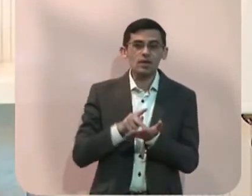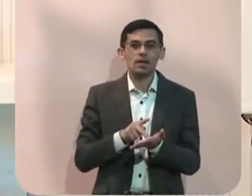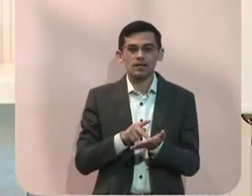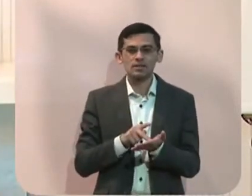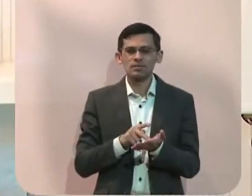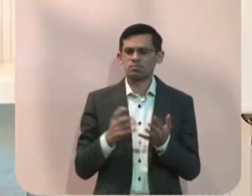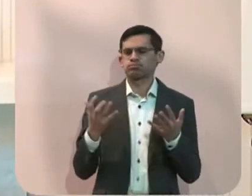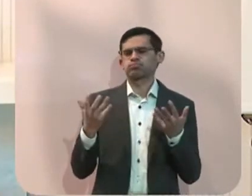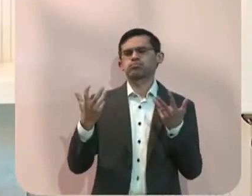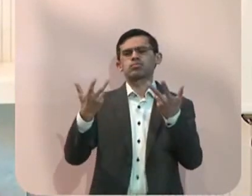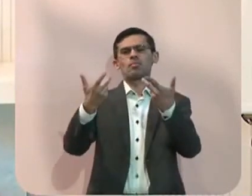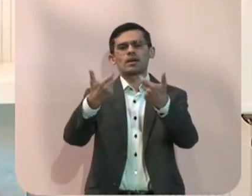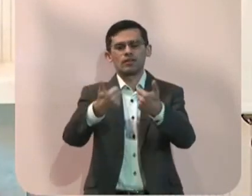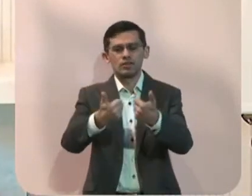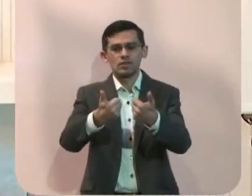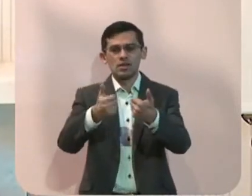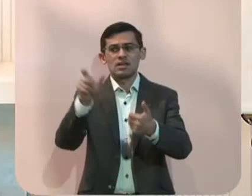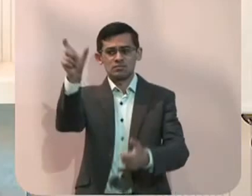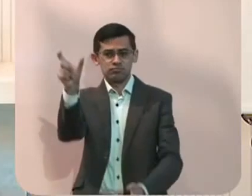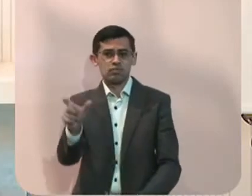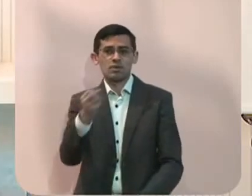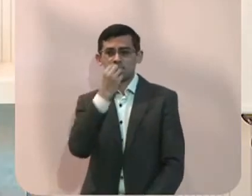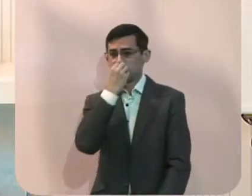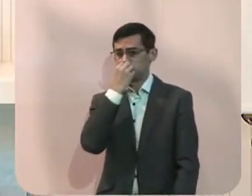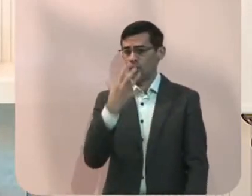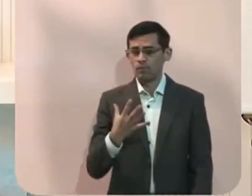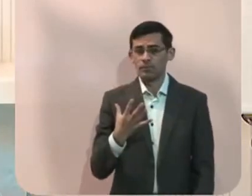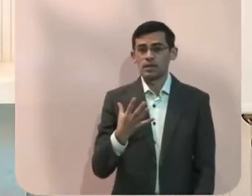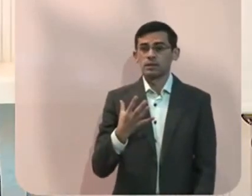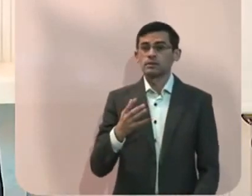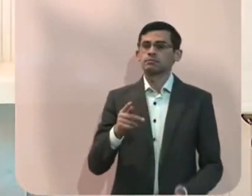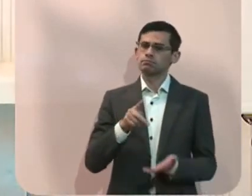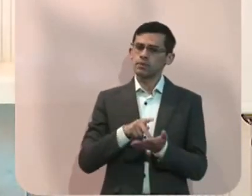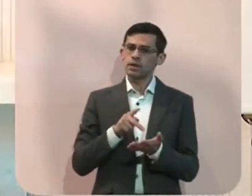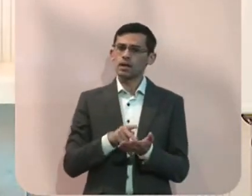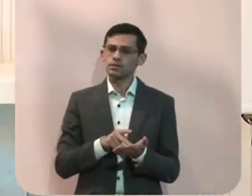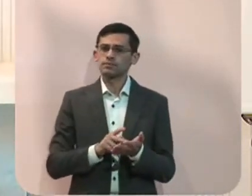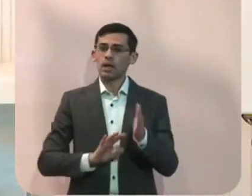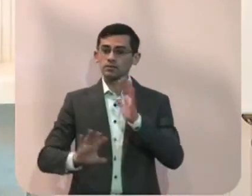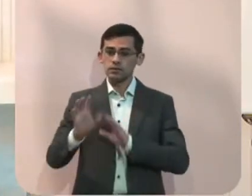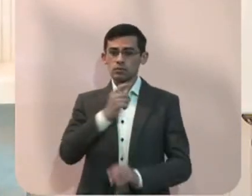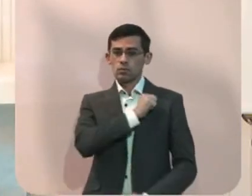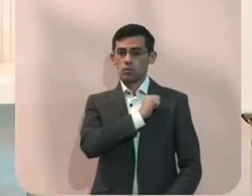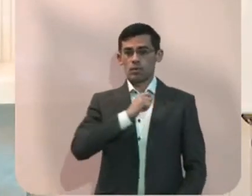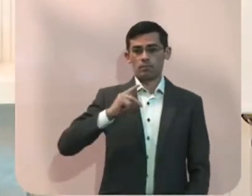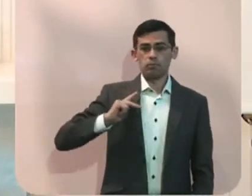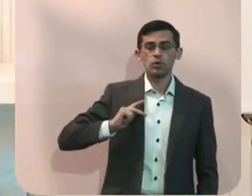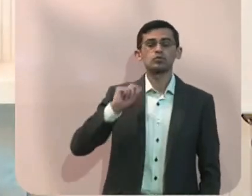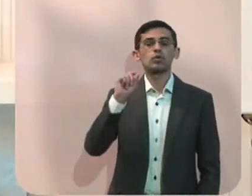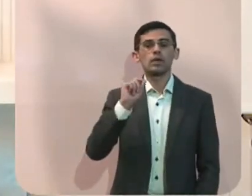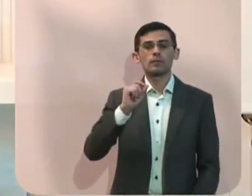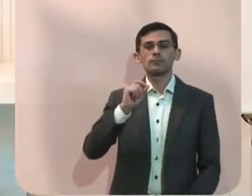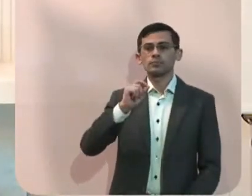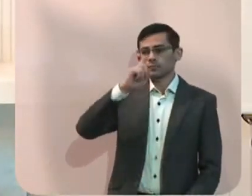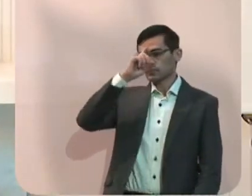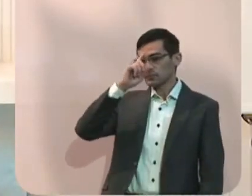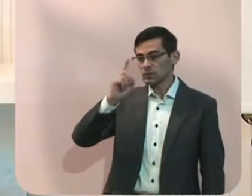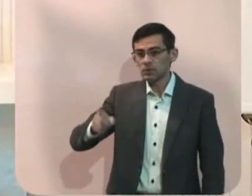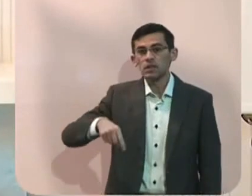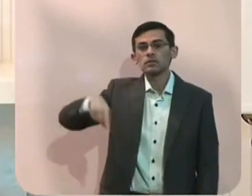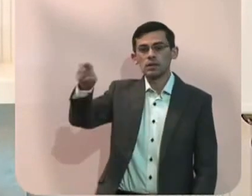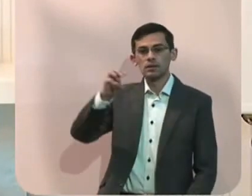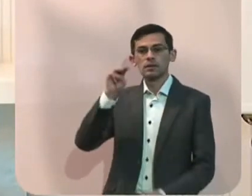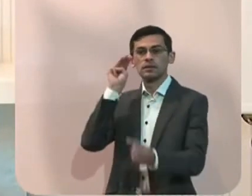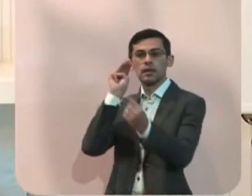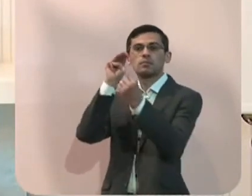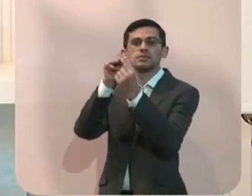essa coisa maravilhosa, gente boa. E talvez tenha sido esta a razão dos apóstolos o terem enviado nessa